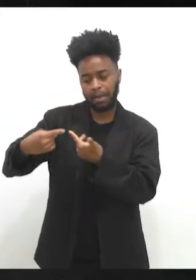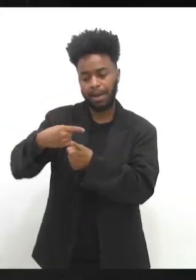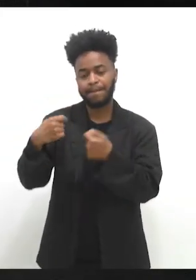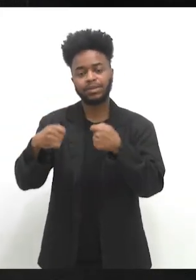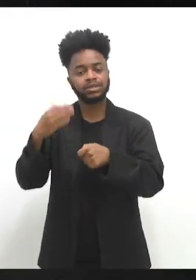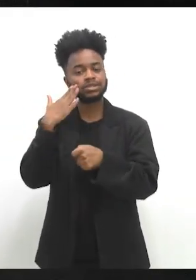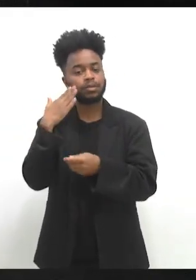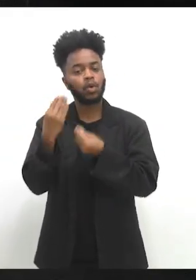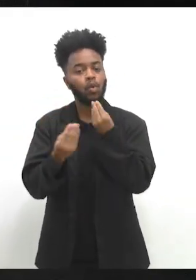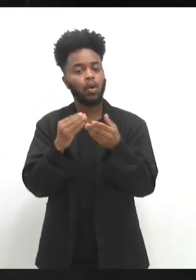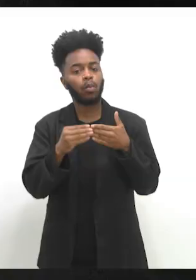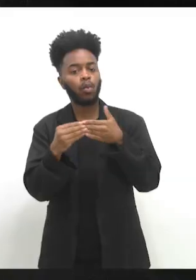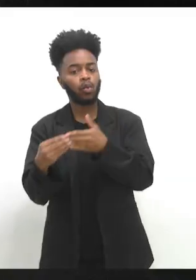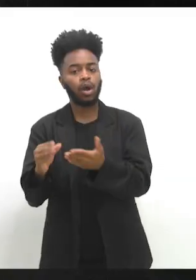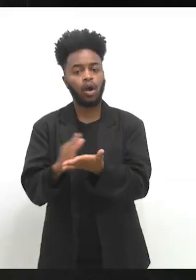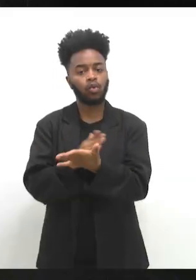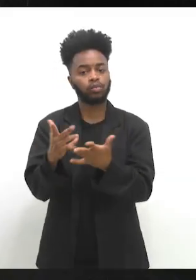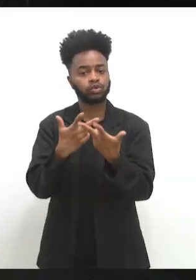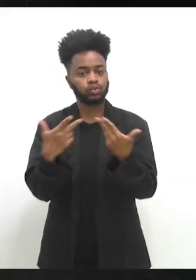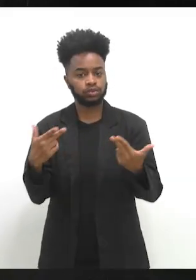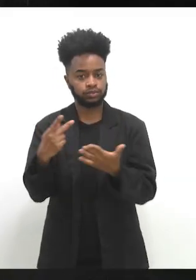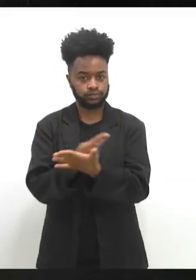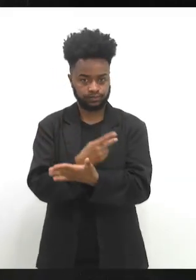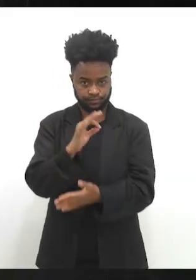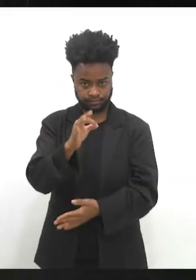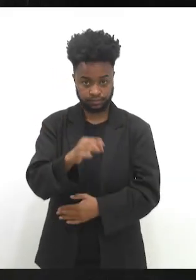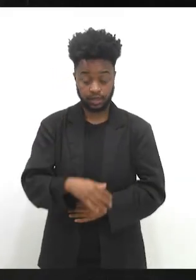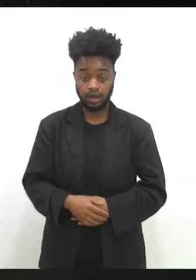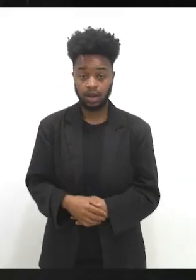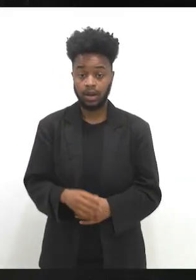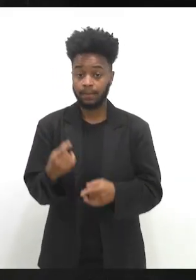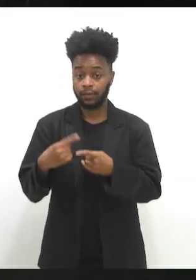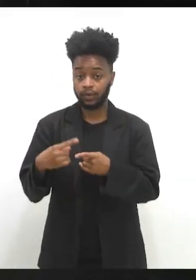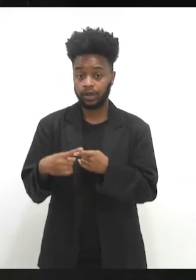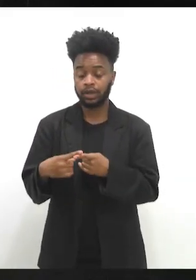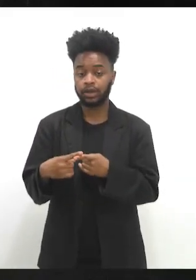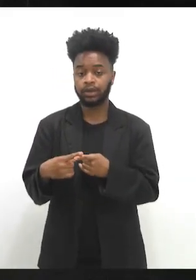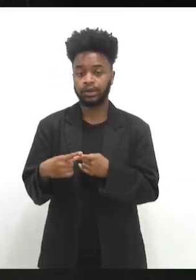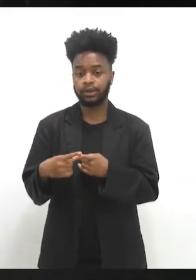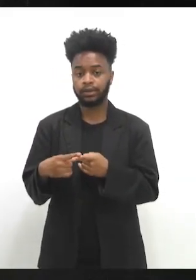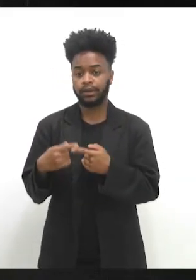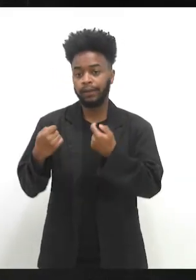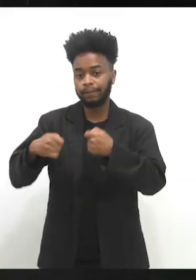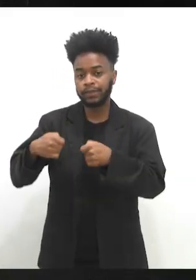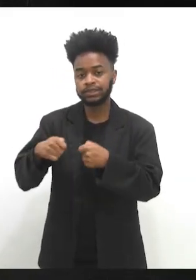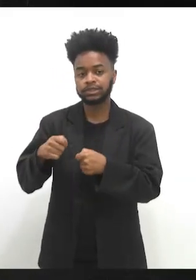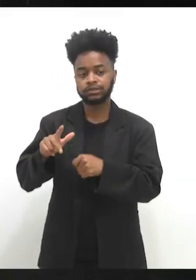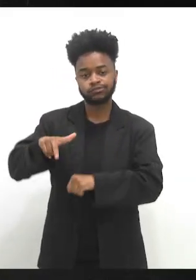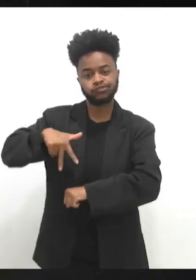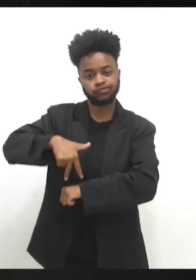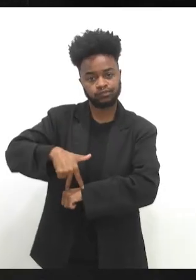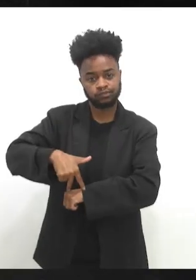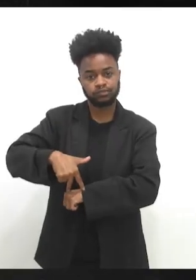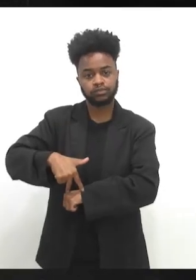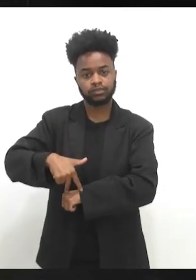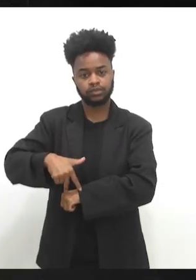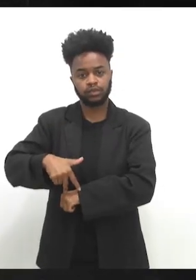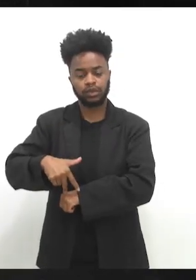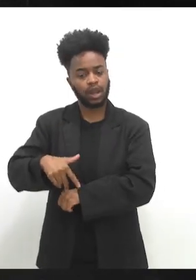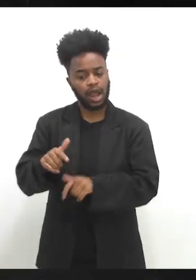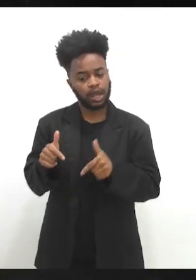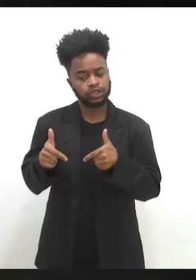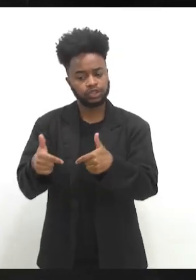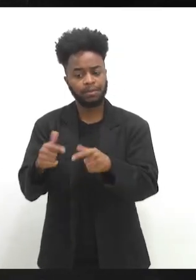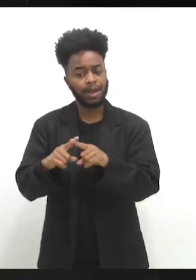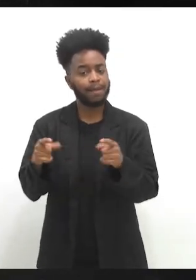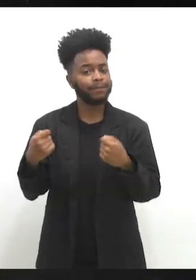também tem que saber como conduzir determinadas situações, né? Porque também você precisa ter um posicionamento de